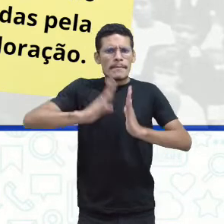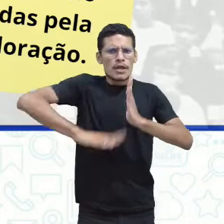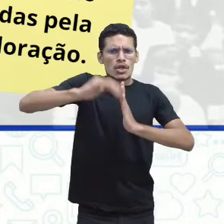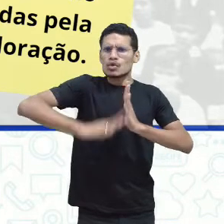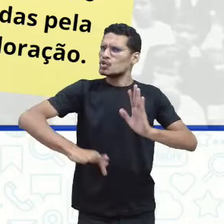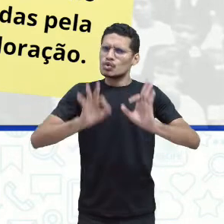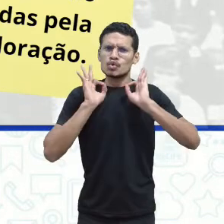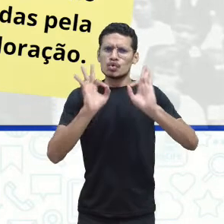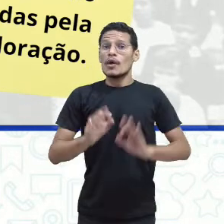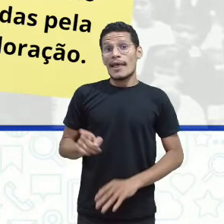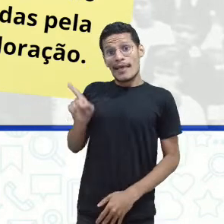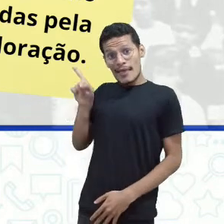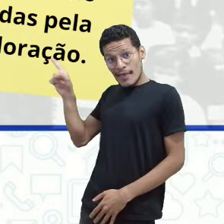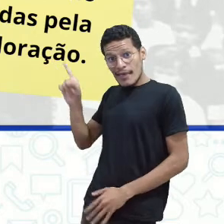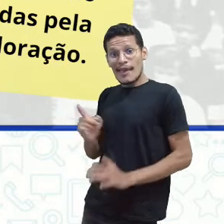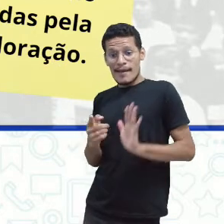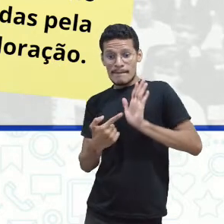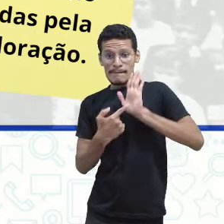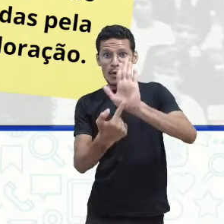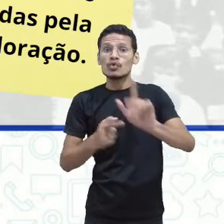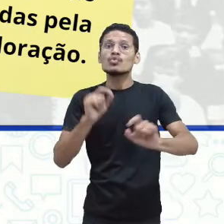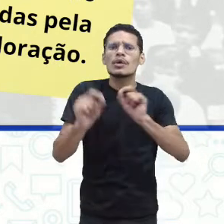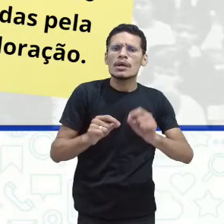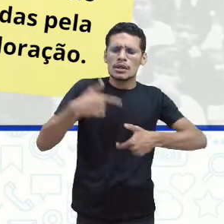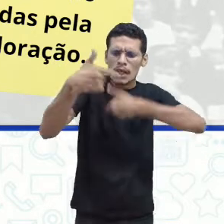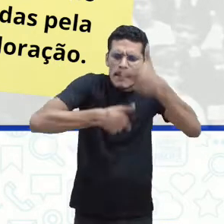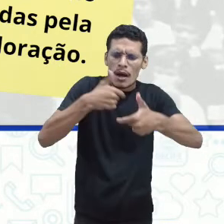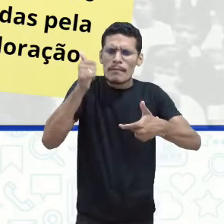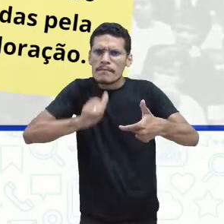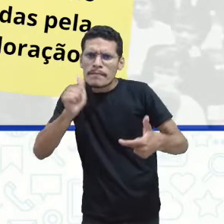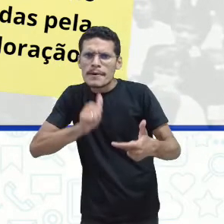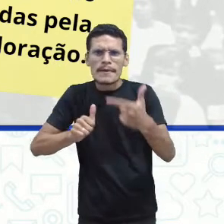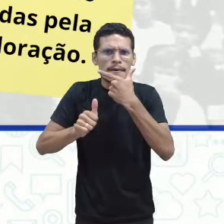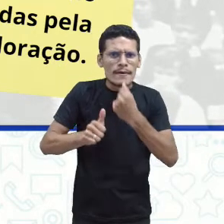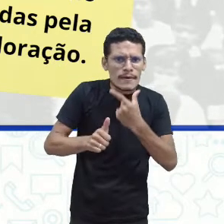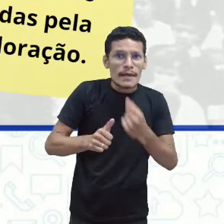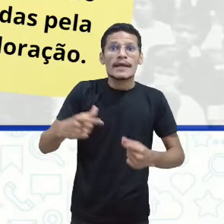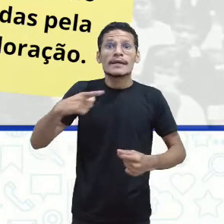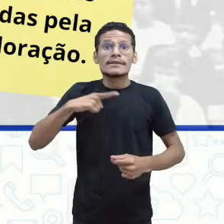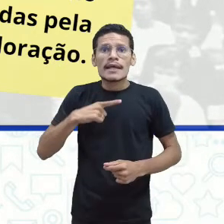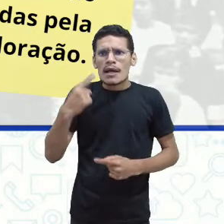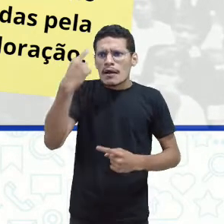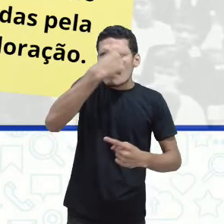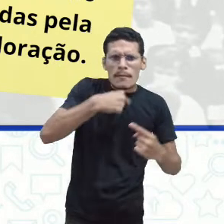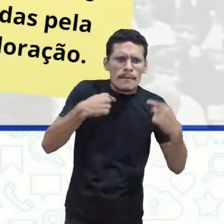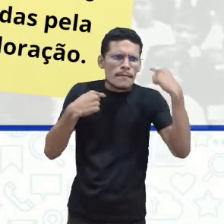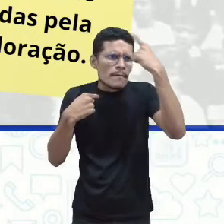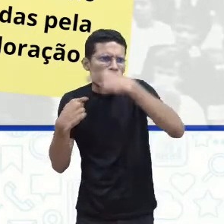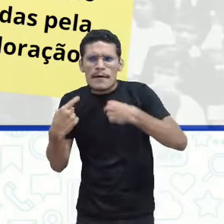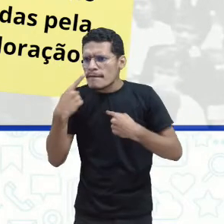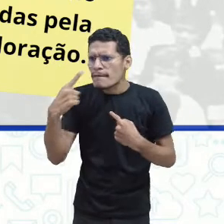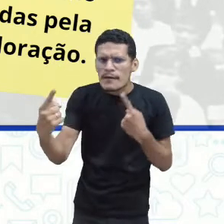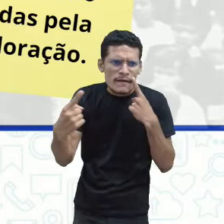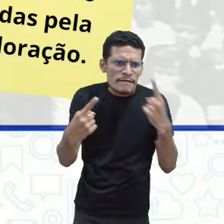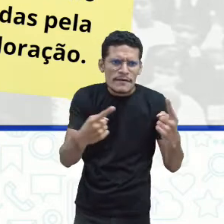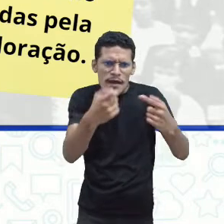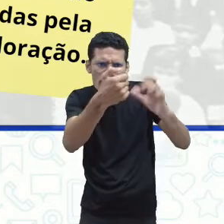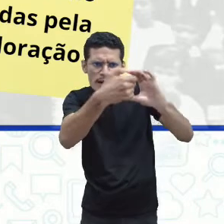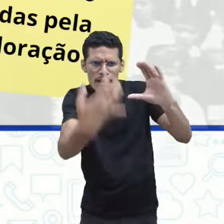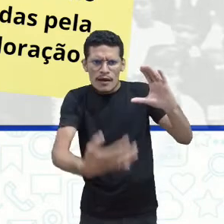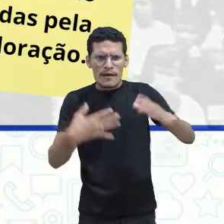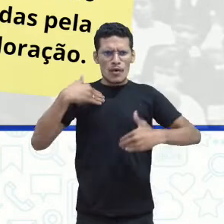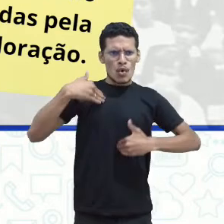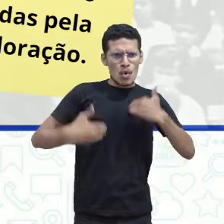trabalhadores e trabalhadoras. Então, vocês têm os rostos de vários fenótipos, né, que ela observava, várias características